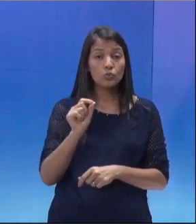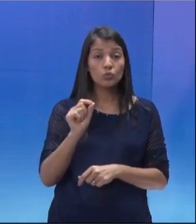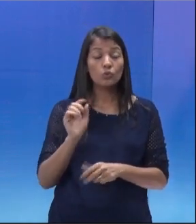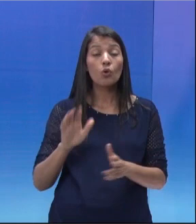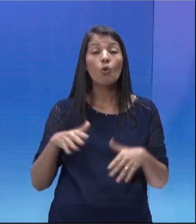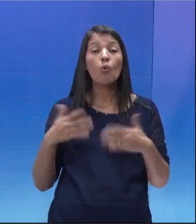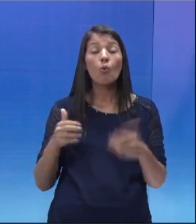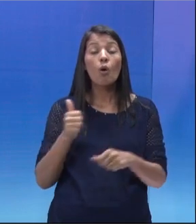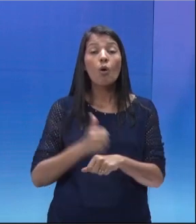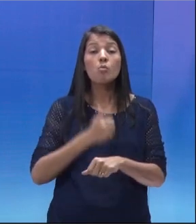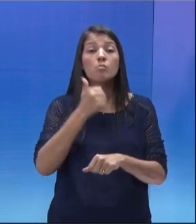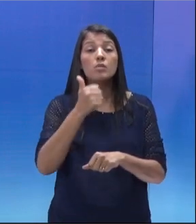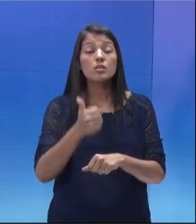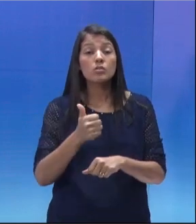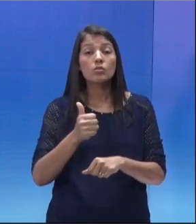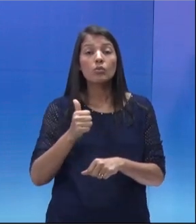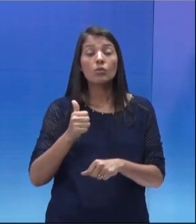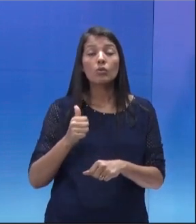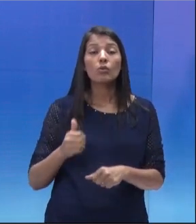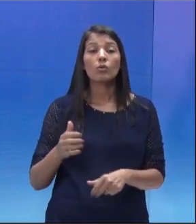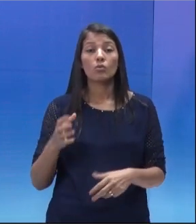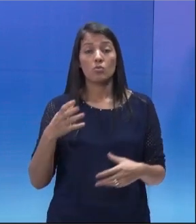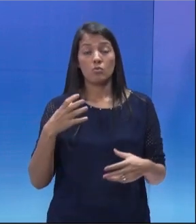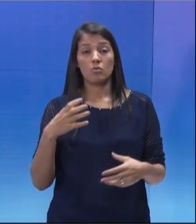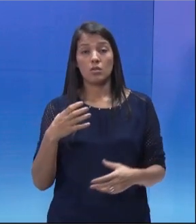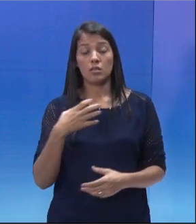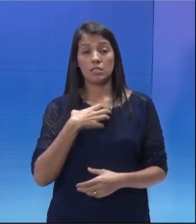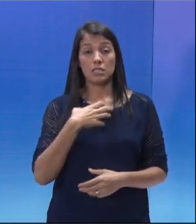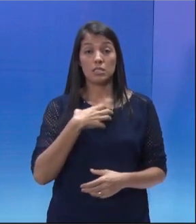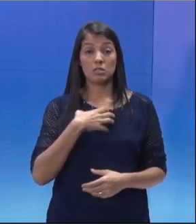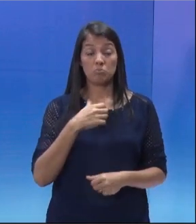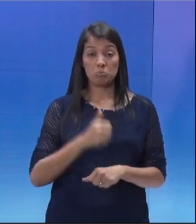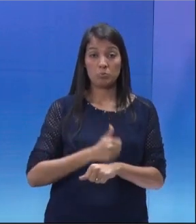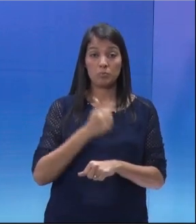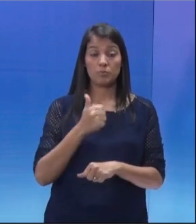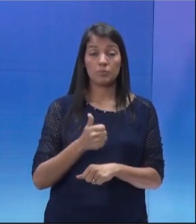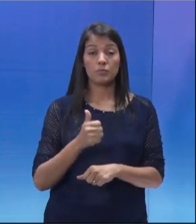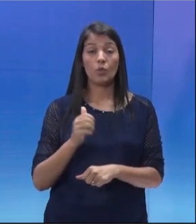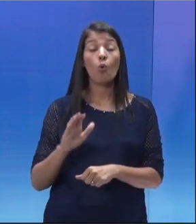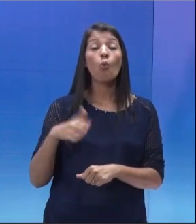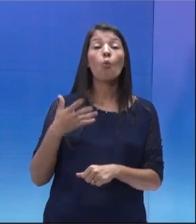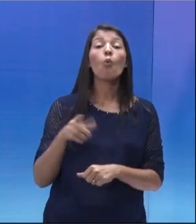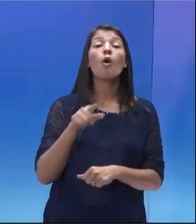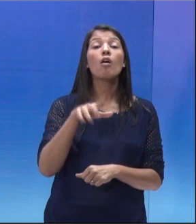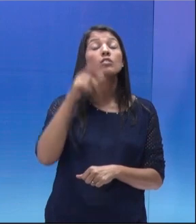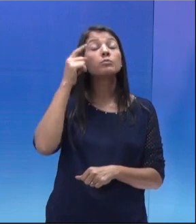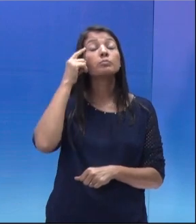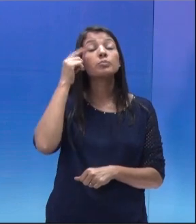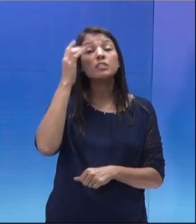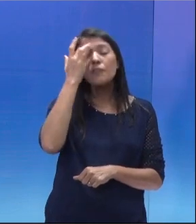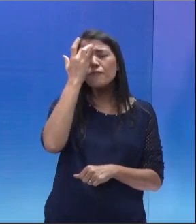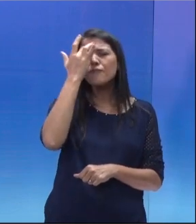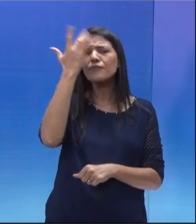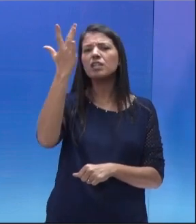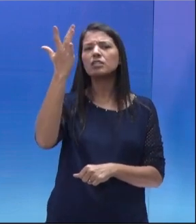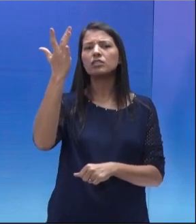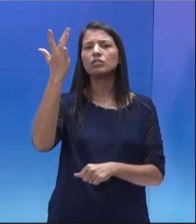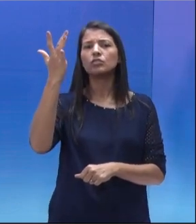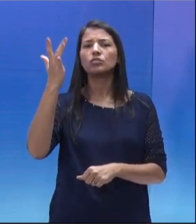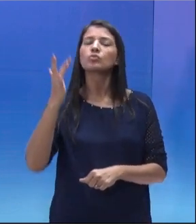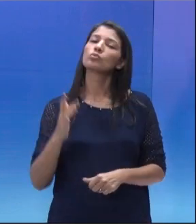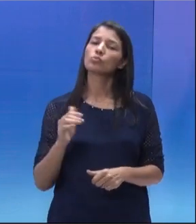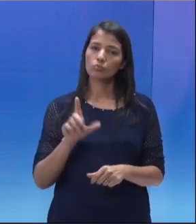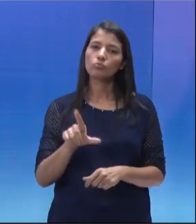exemplo, nós podemos responder ela no mínimo com 4 abordagens diferentes, mas a minha dica é, faça pelaquela abordagem que te